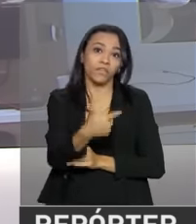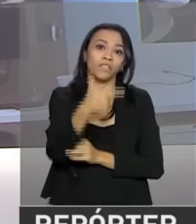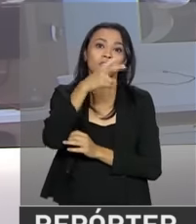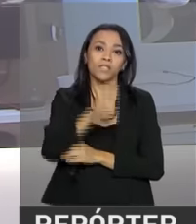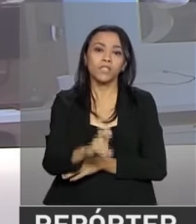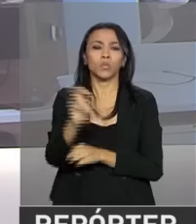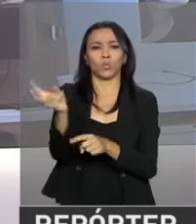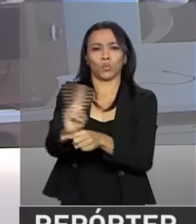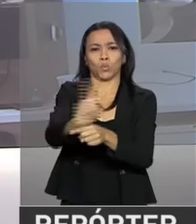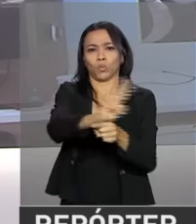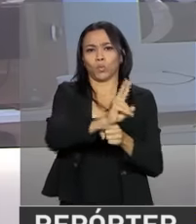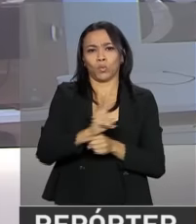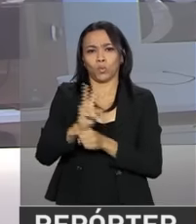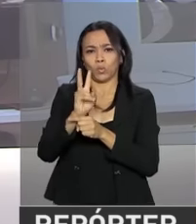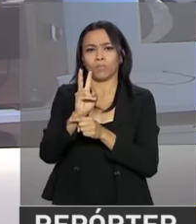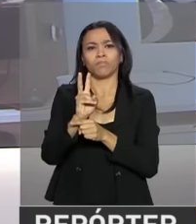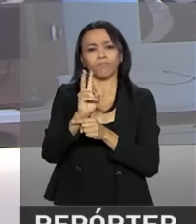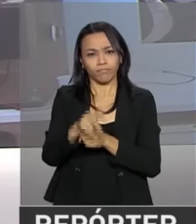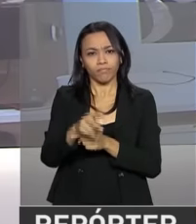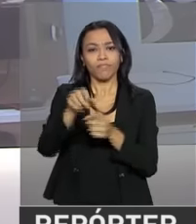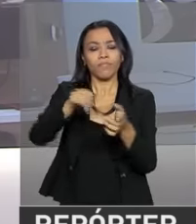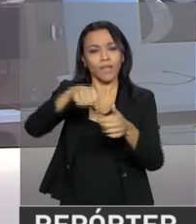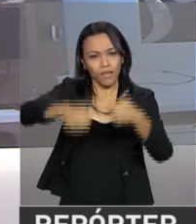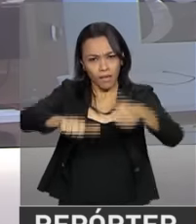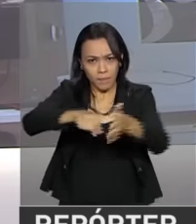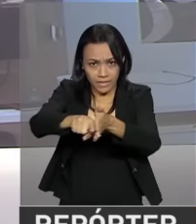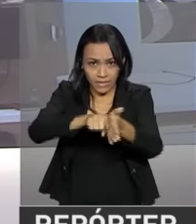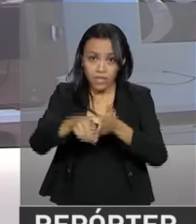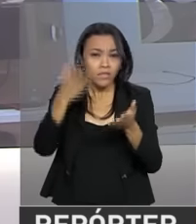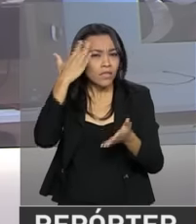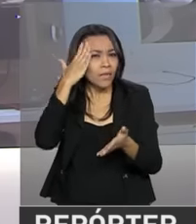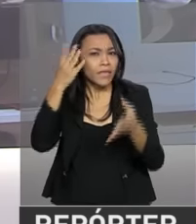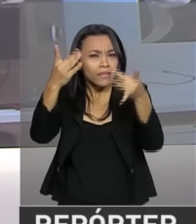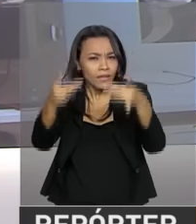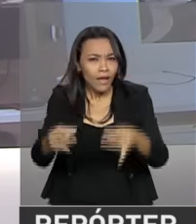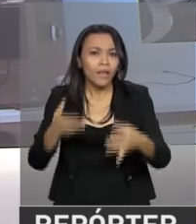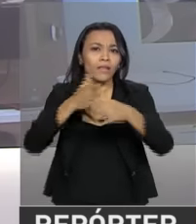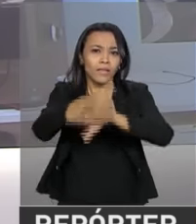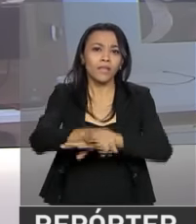para supervisor de pesquisa. Para saber os detalhes, basta acessar o site